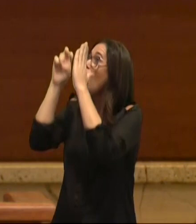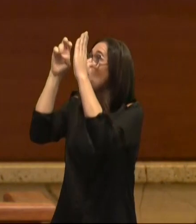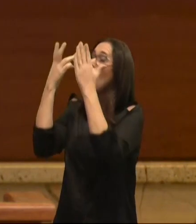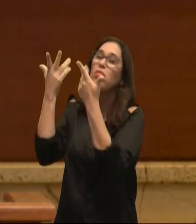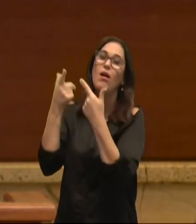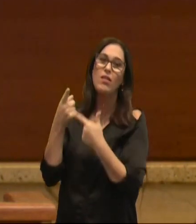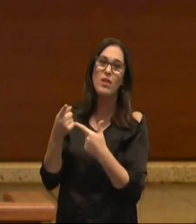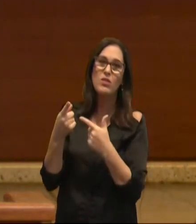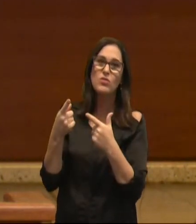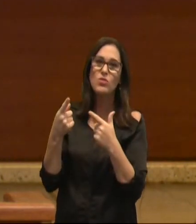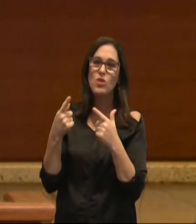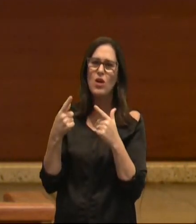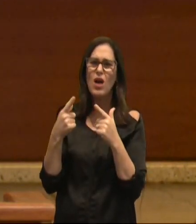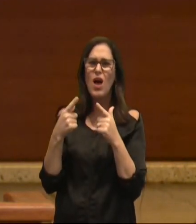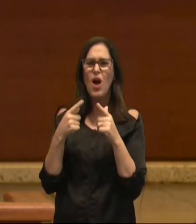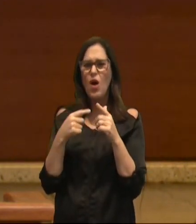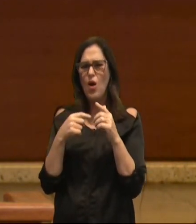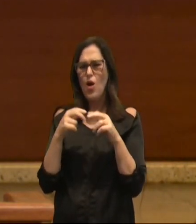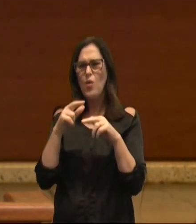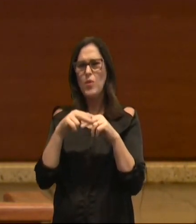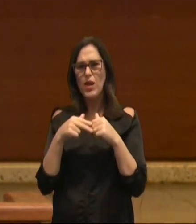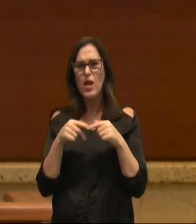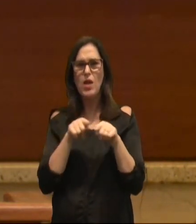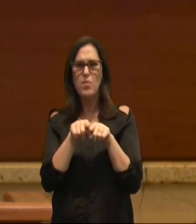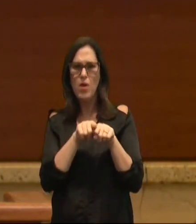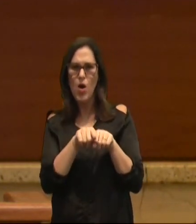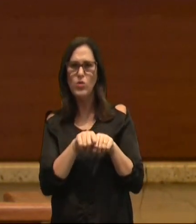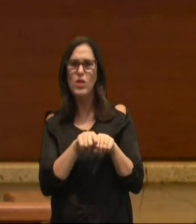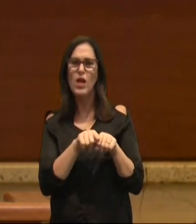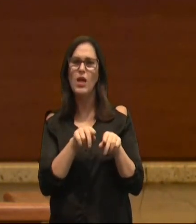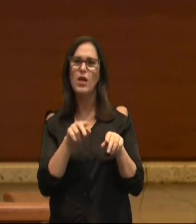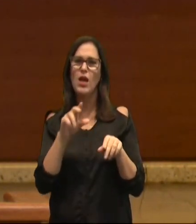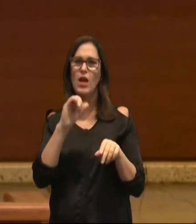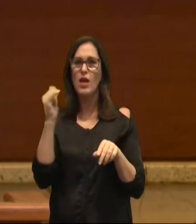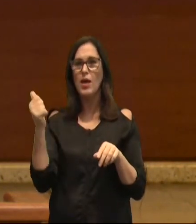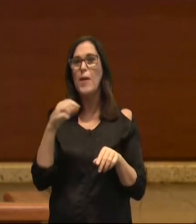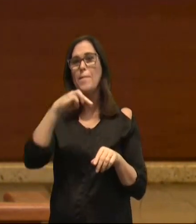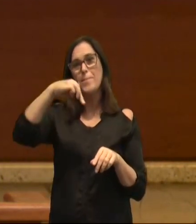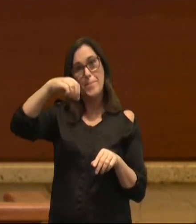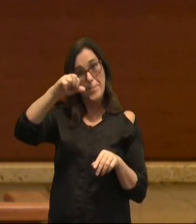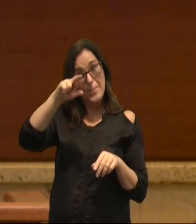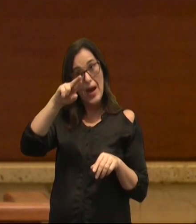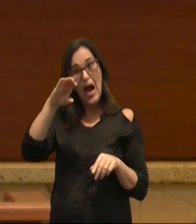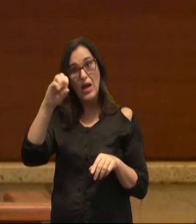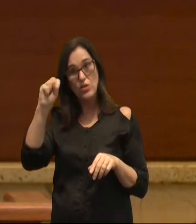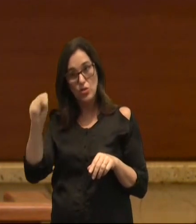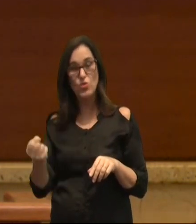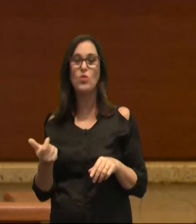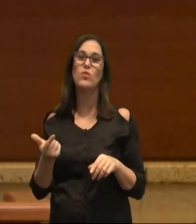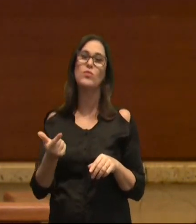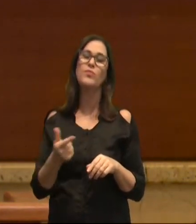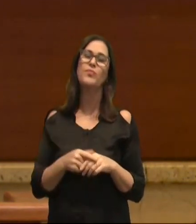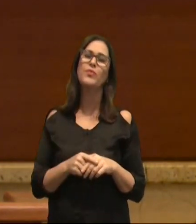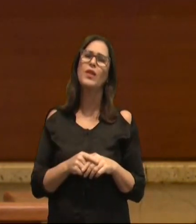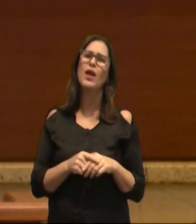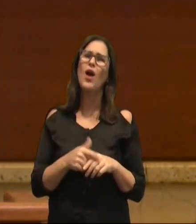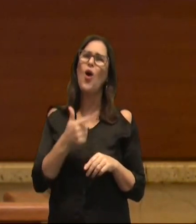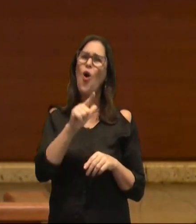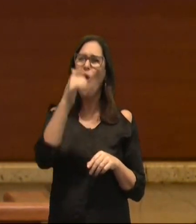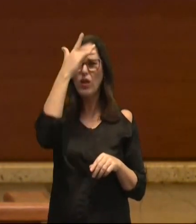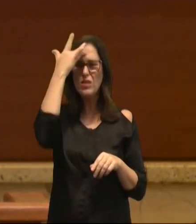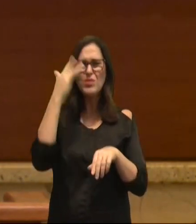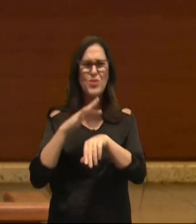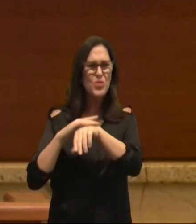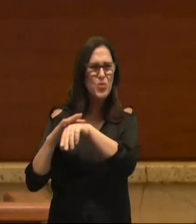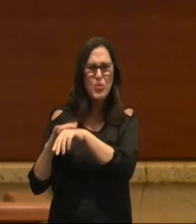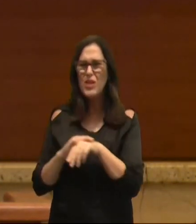Oremos pelo Jackson, irmão da nossa irmã Cláudia, oremos pelo Marcos Ribas, oremos pelos irmãos que estão acamados e